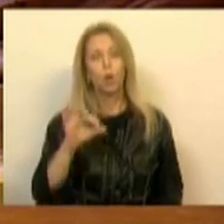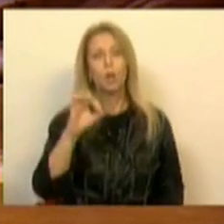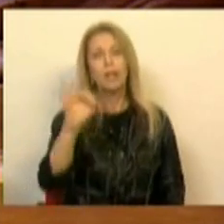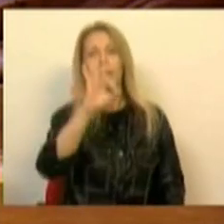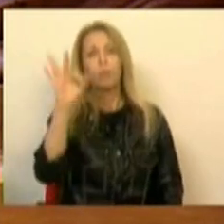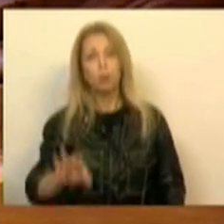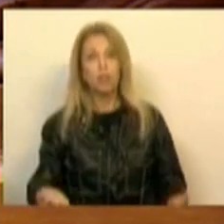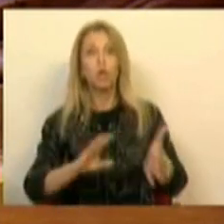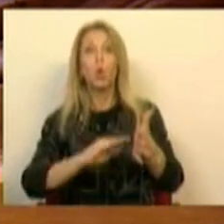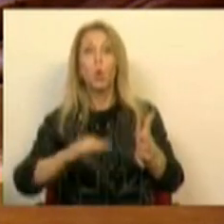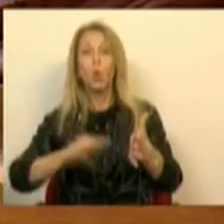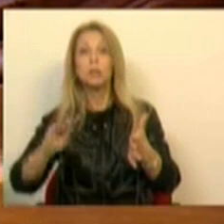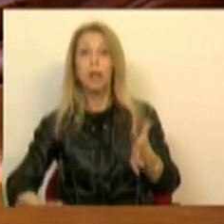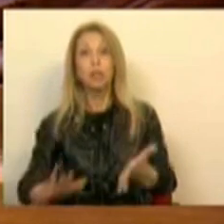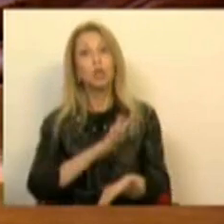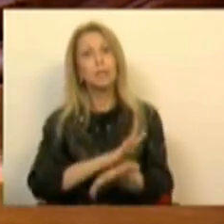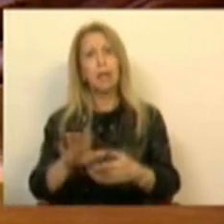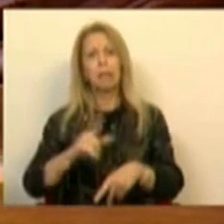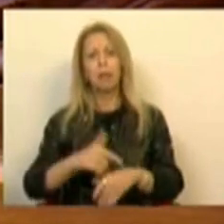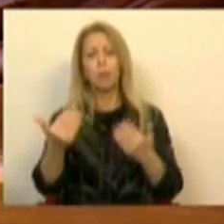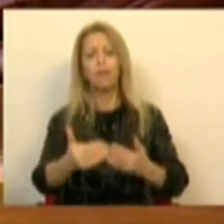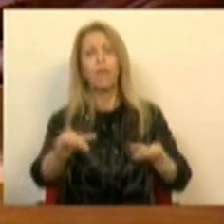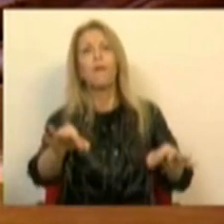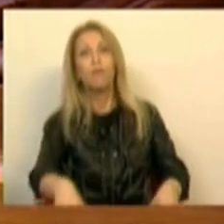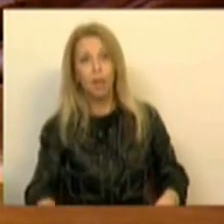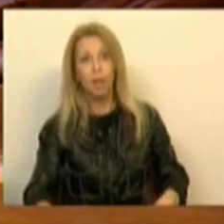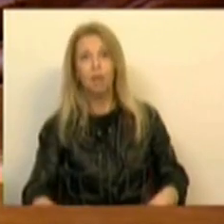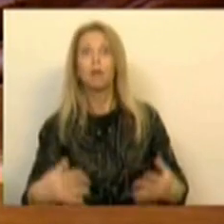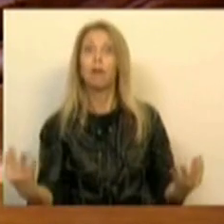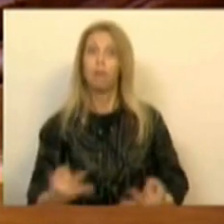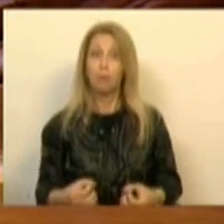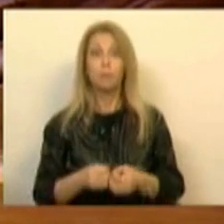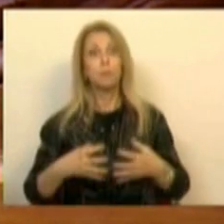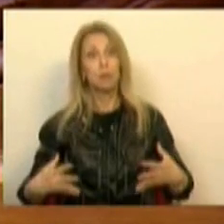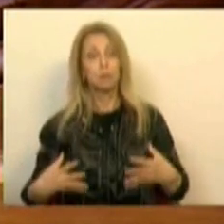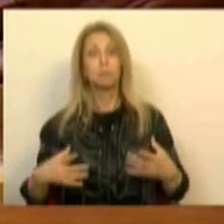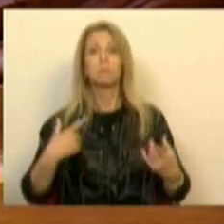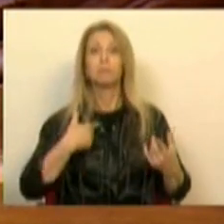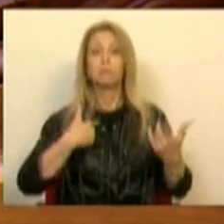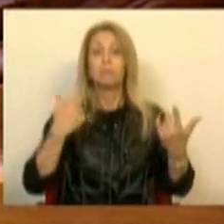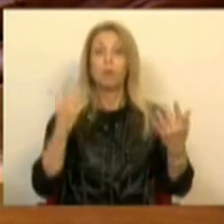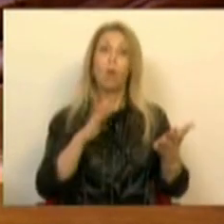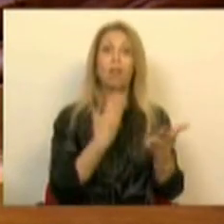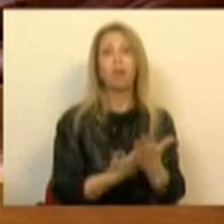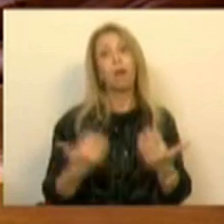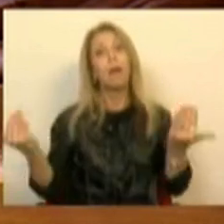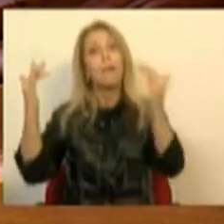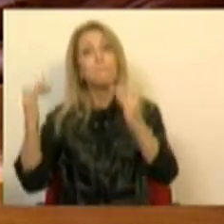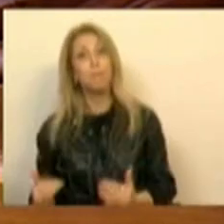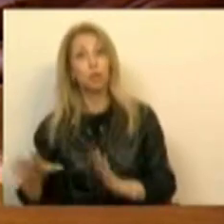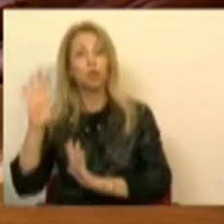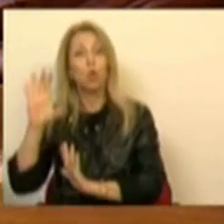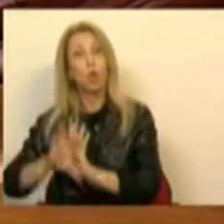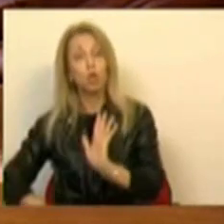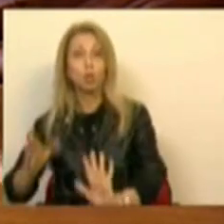só 80% de contratos sem termo, tendo havido uma diminuição efetiva da precariedade. Senhor Presidente,